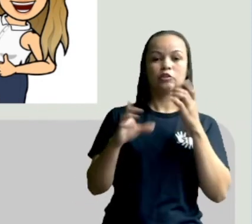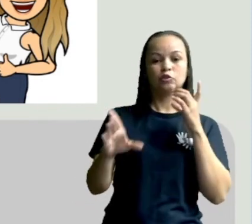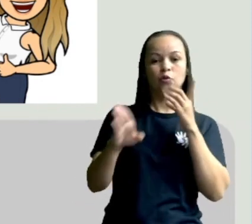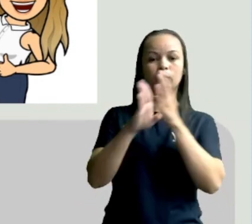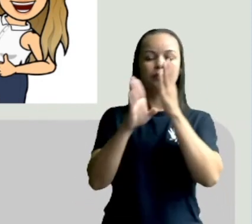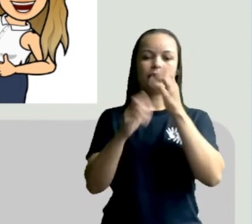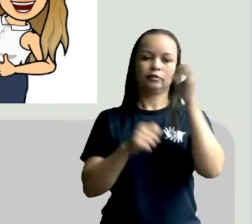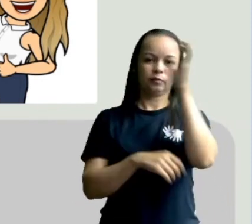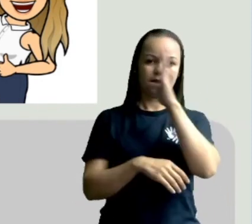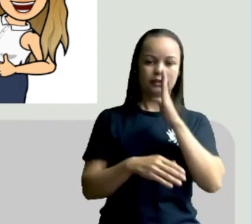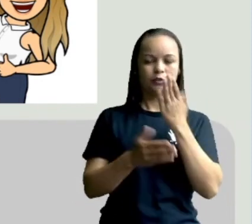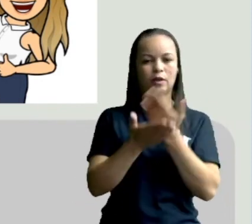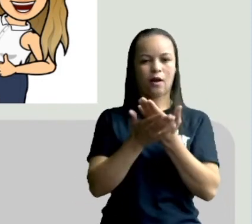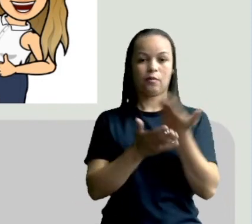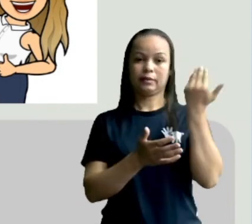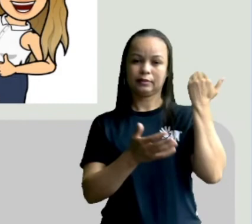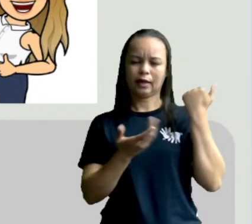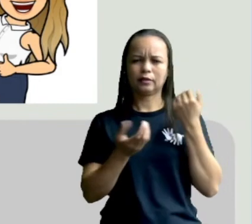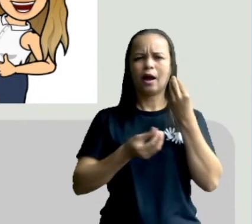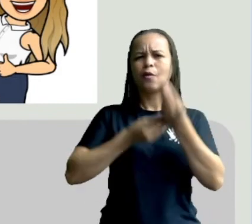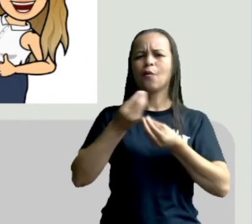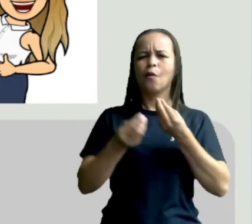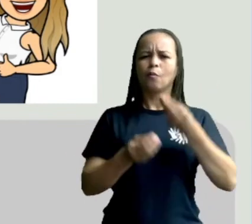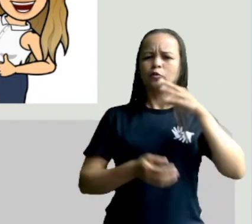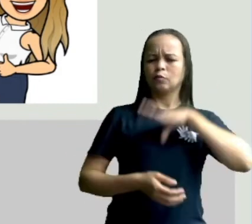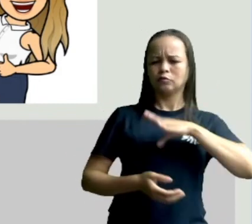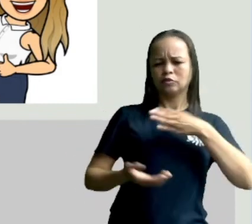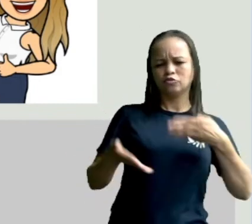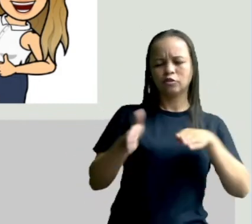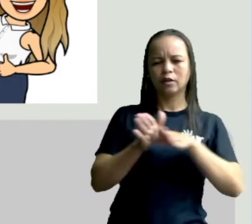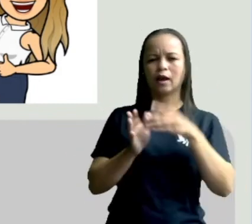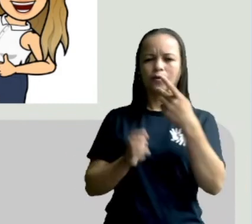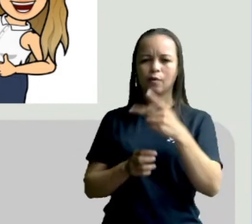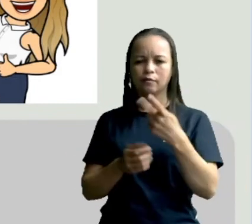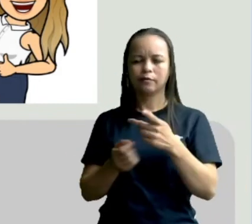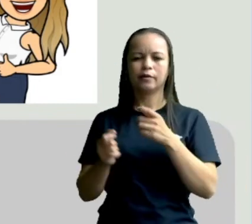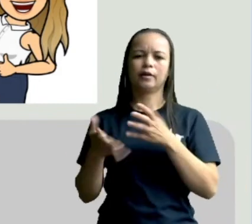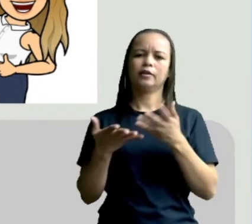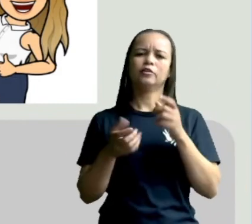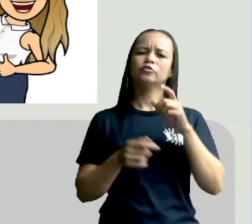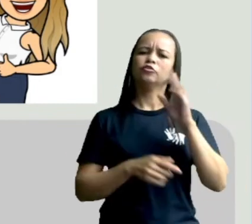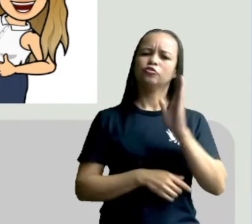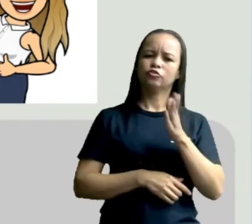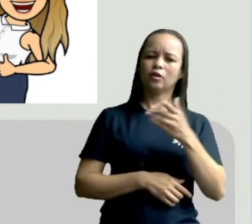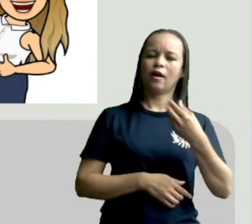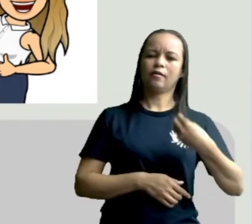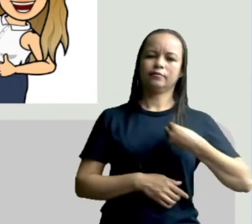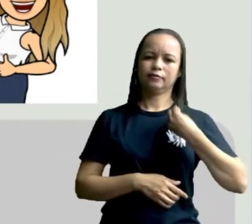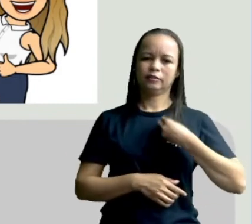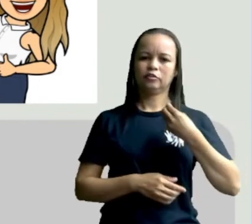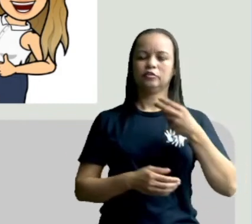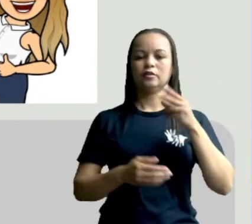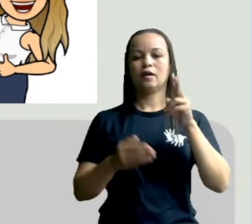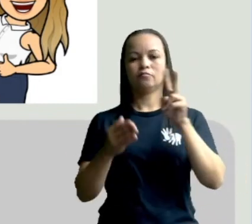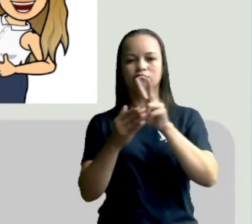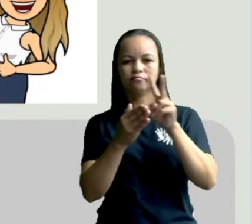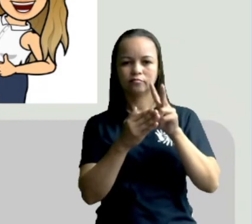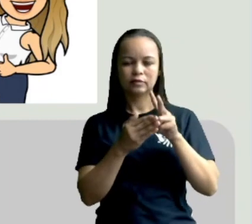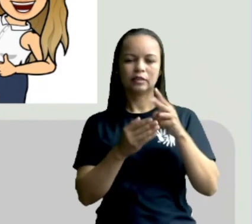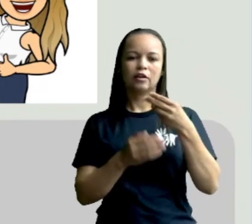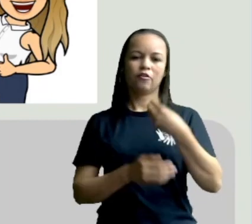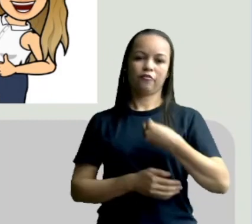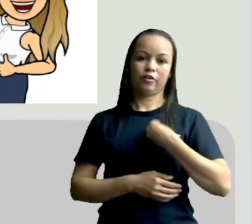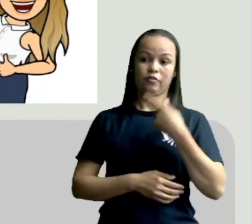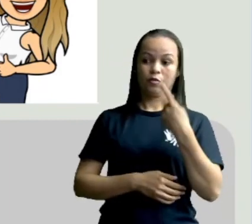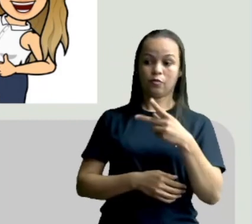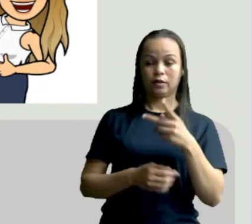portugueses chegaram aqui. Já existiam habitantes em nossa terra, né? Antes da chegada dos portugueses, eram os